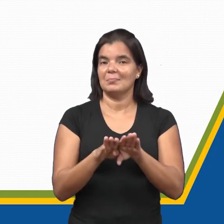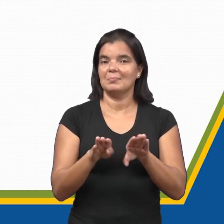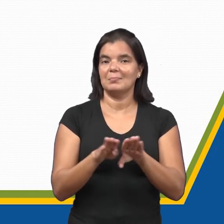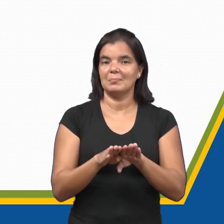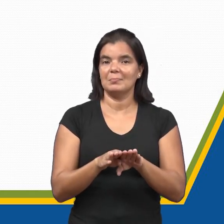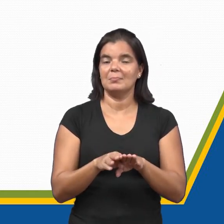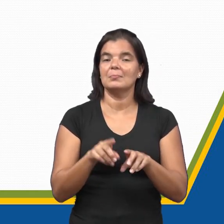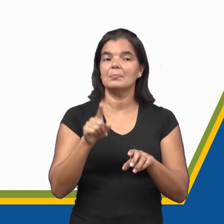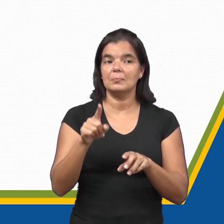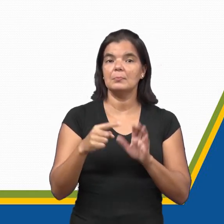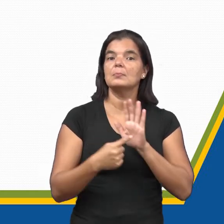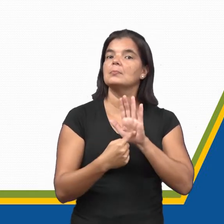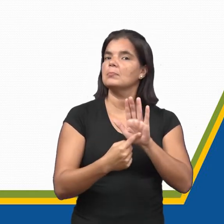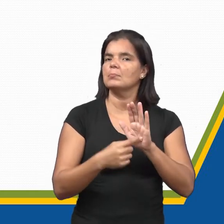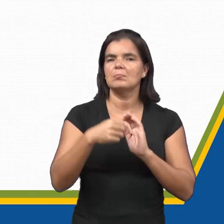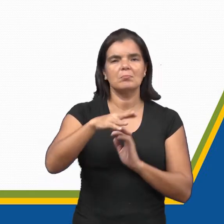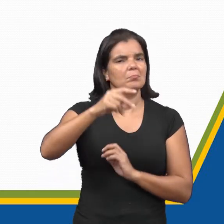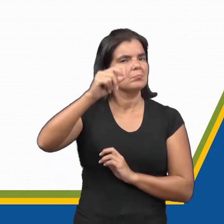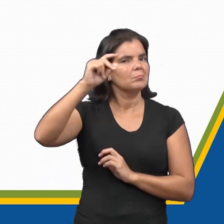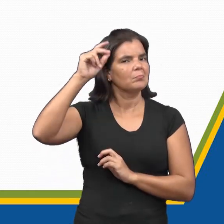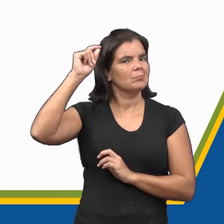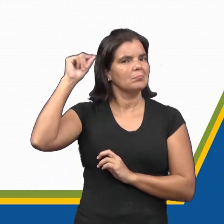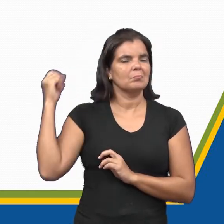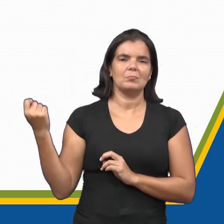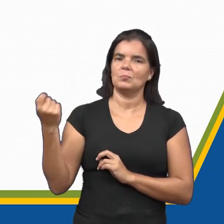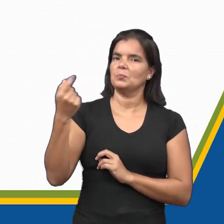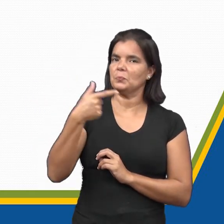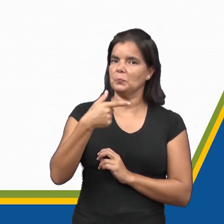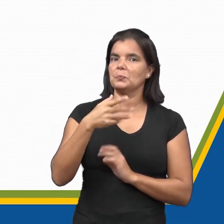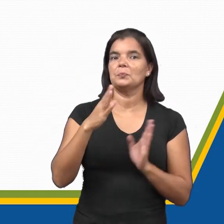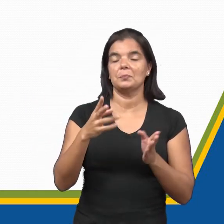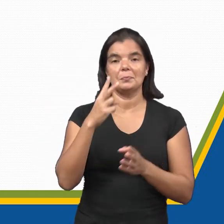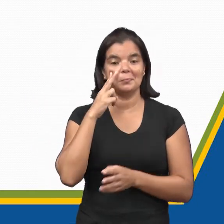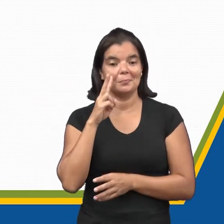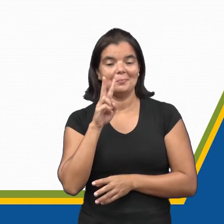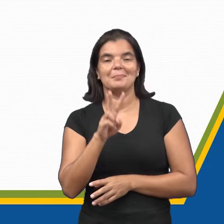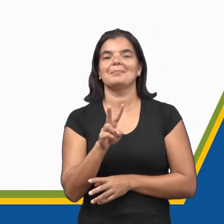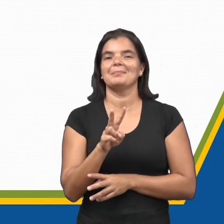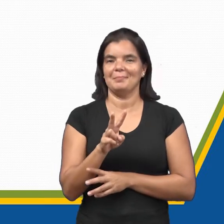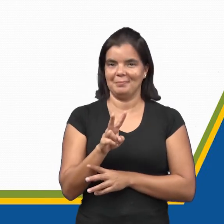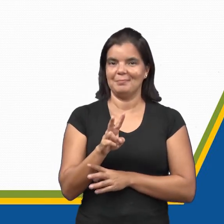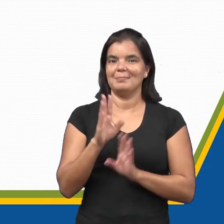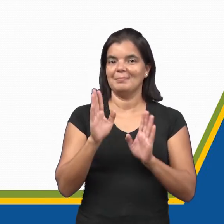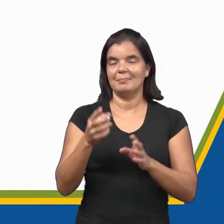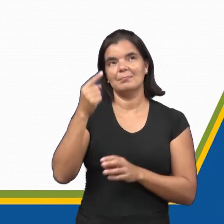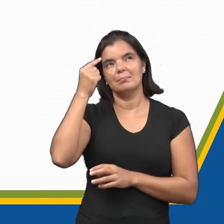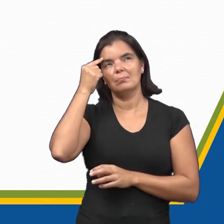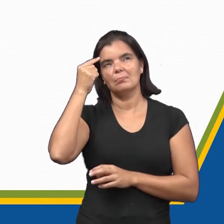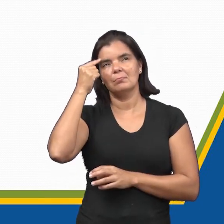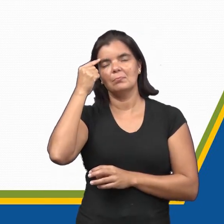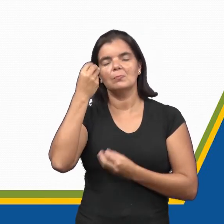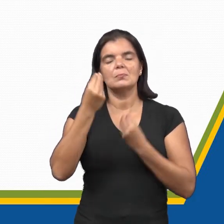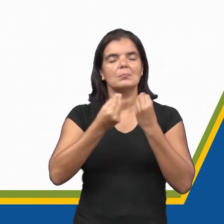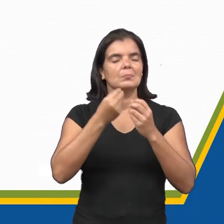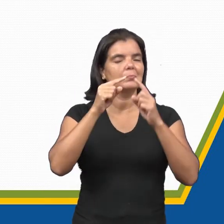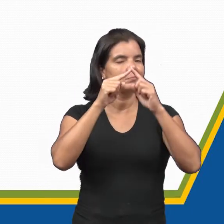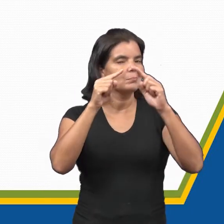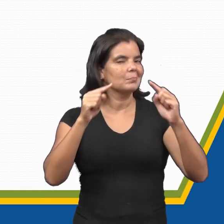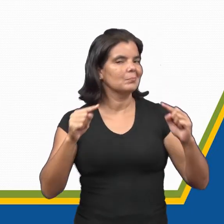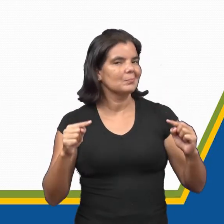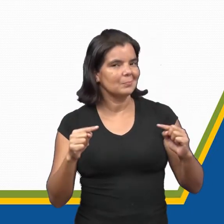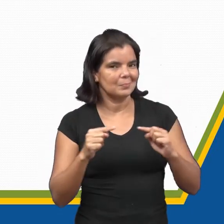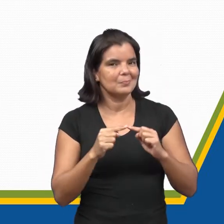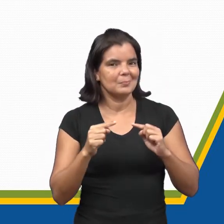cinematográficas. Elas são mais antigas que aquelas que nós visualizamos, né? Que nós imaginamos quando pensamos em